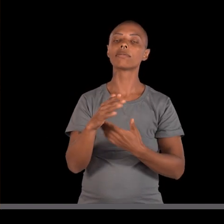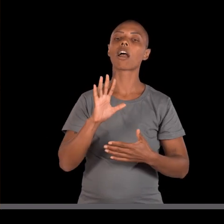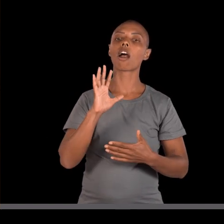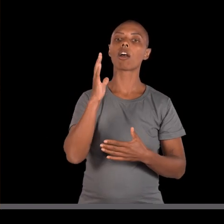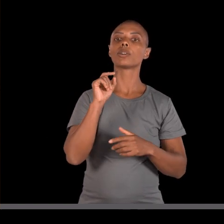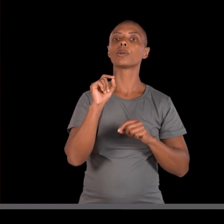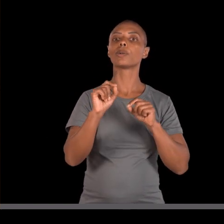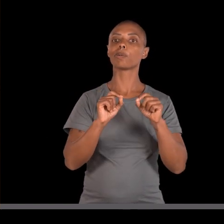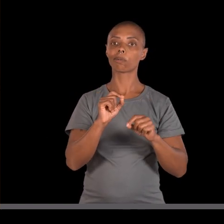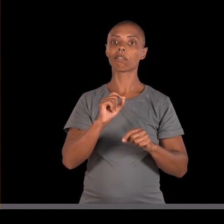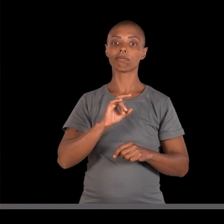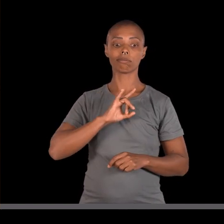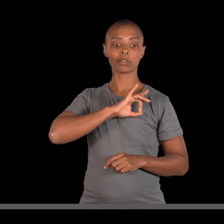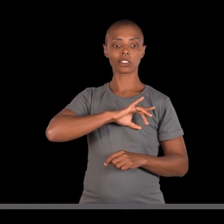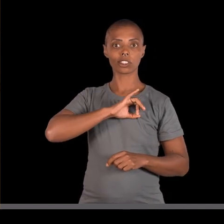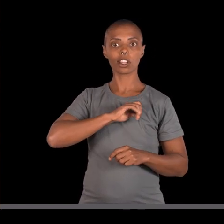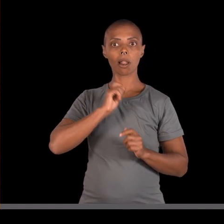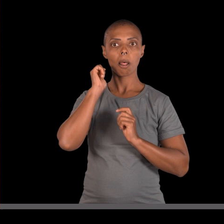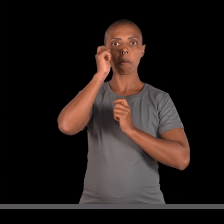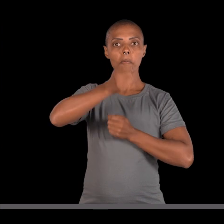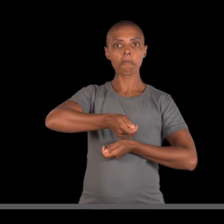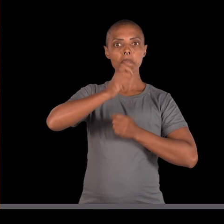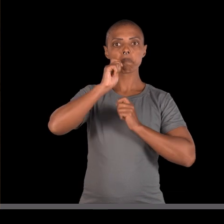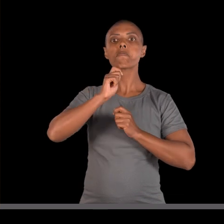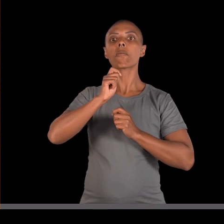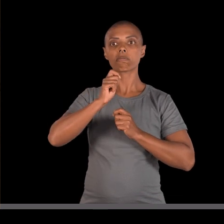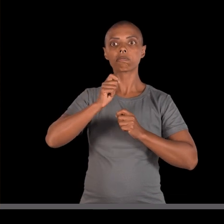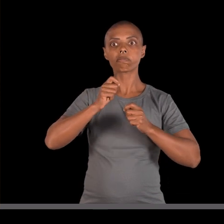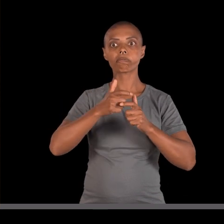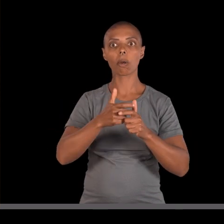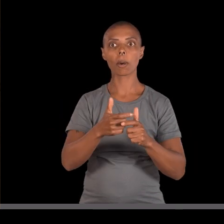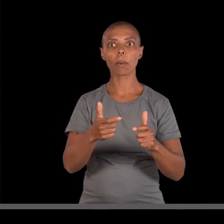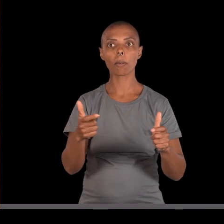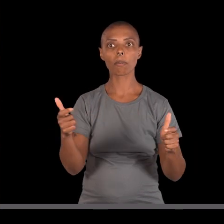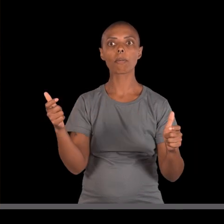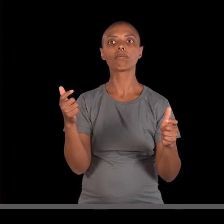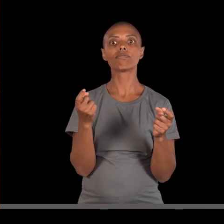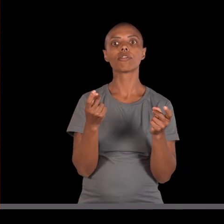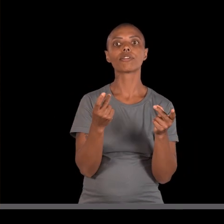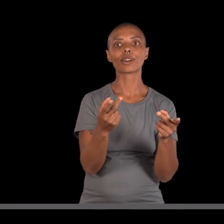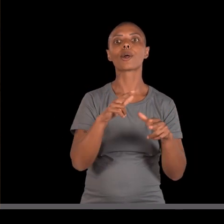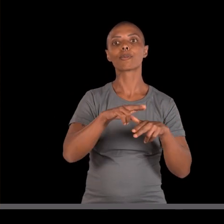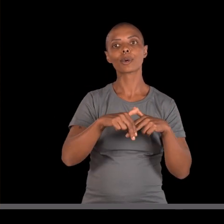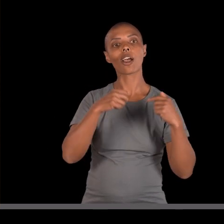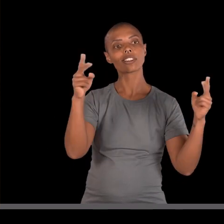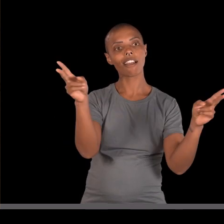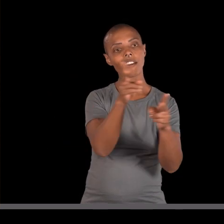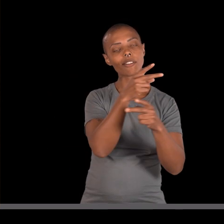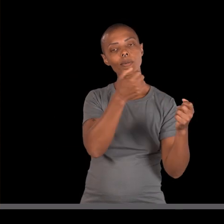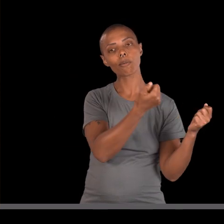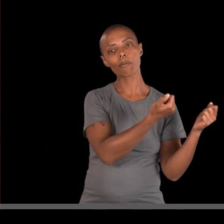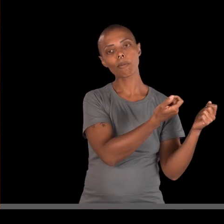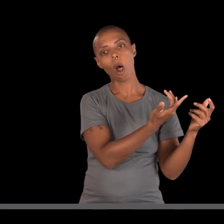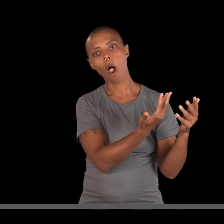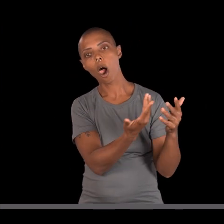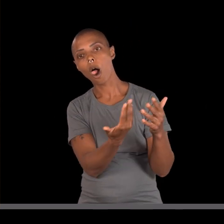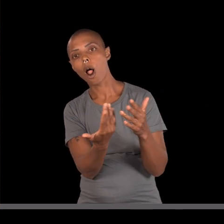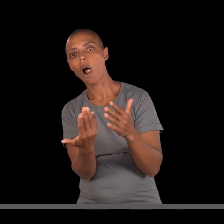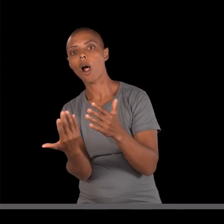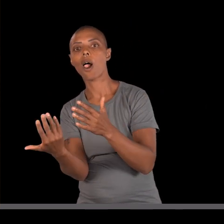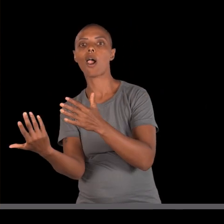o Peru e o Chile com a indústria pesqueira. Tá? Então, essa corrente de Humboldt que vai trazer